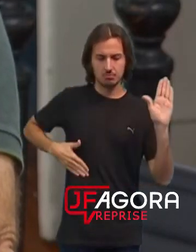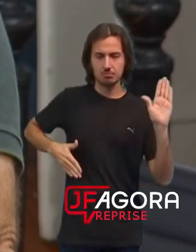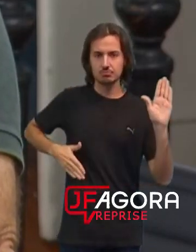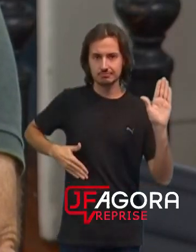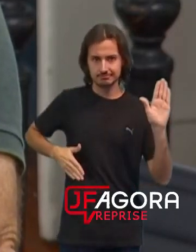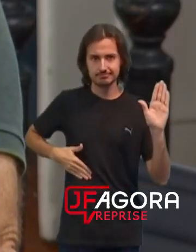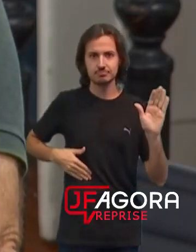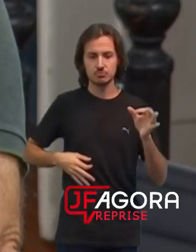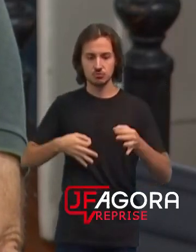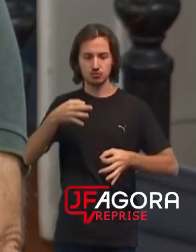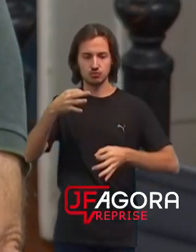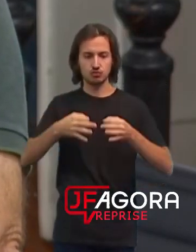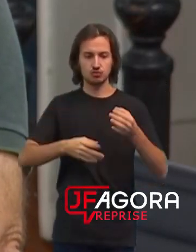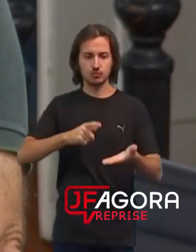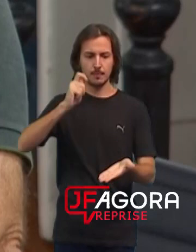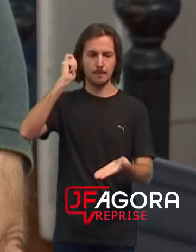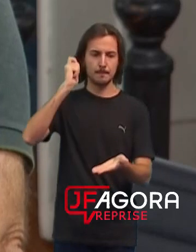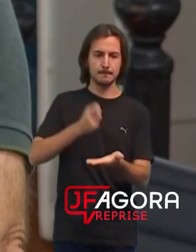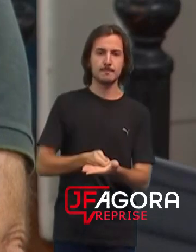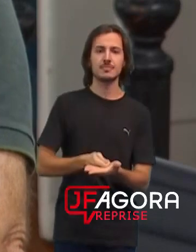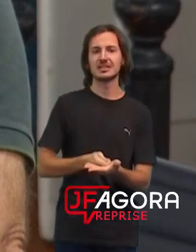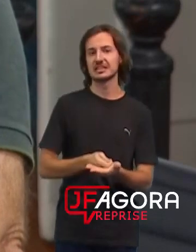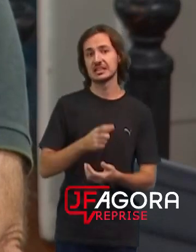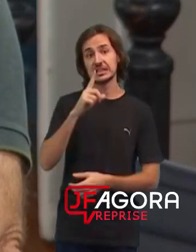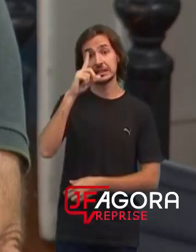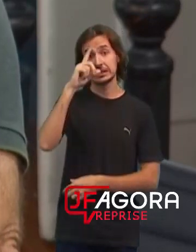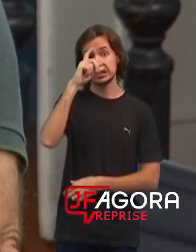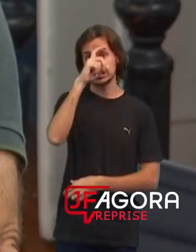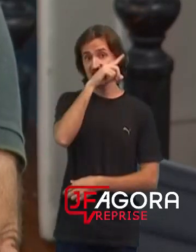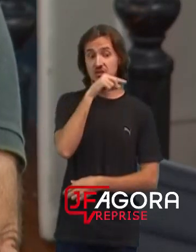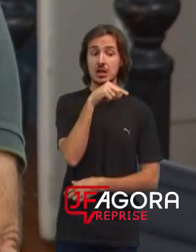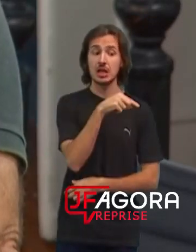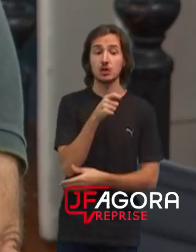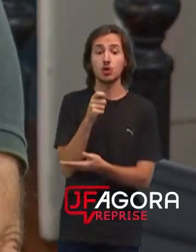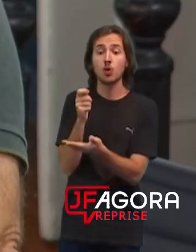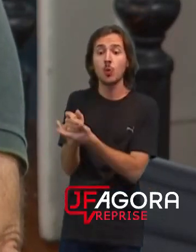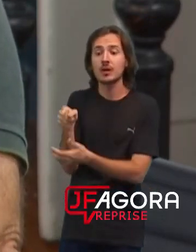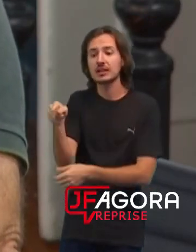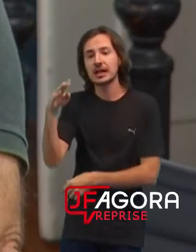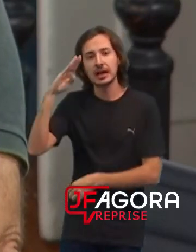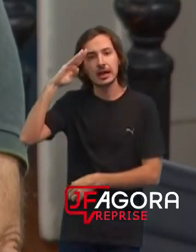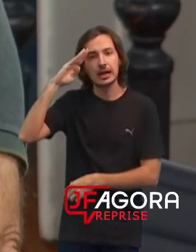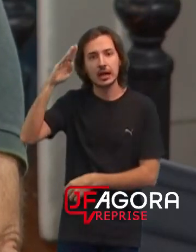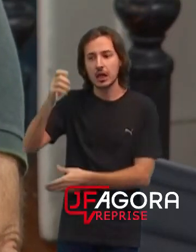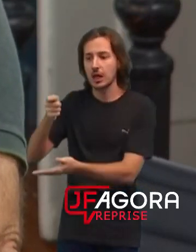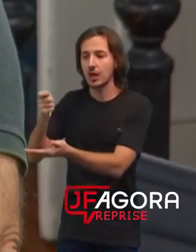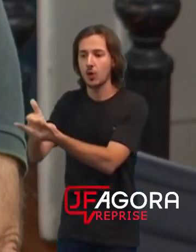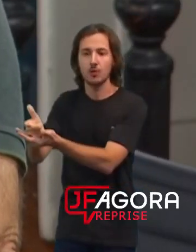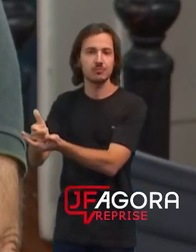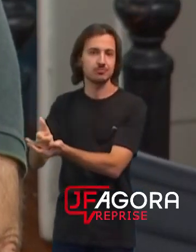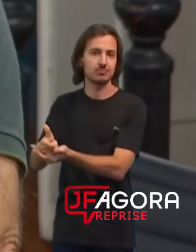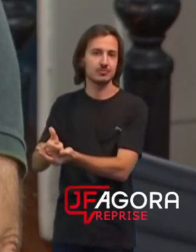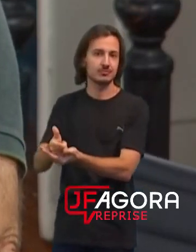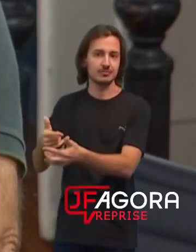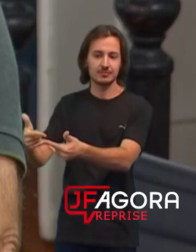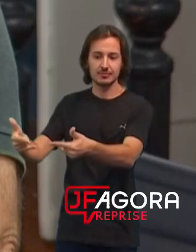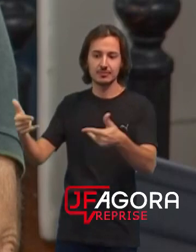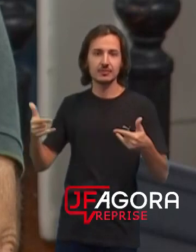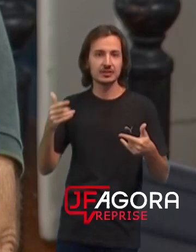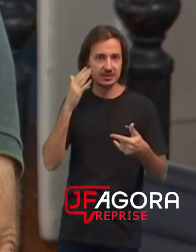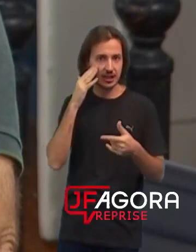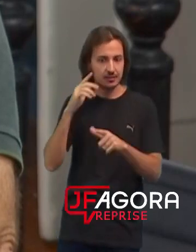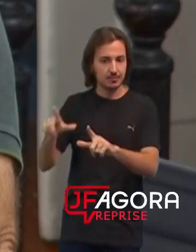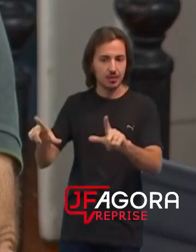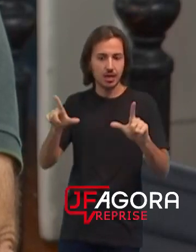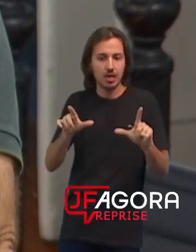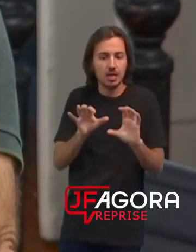transitado e julgado, ou que tem alguma coisa, conseguir, através do Exército, um porte de arma. Se essa informação foi passada